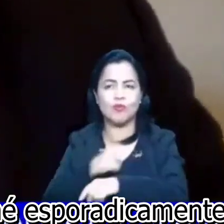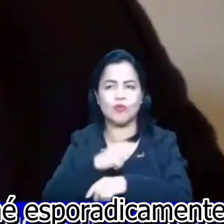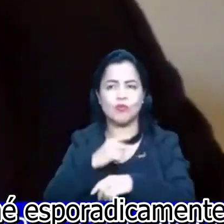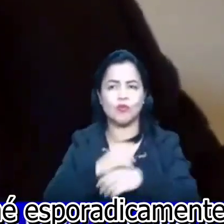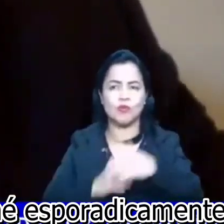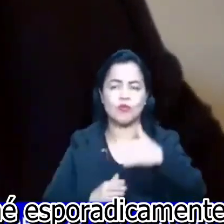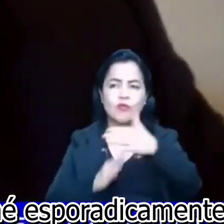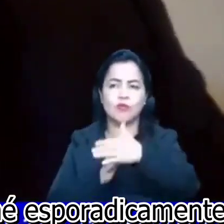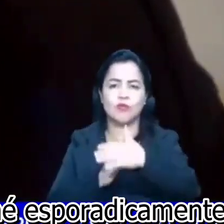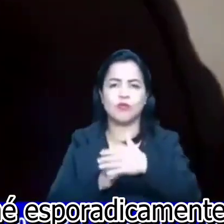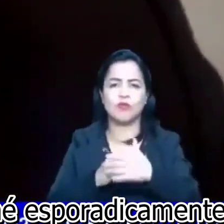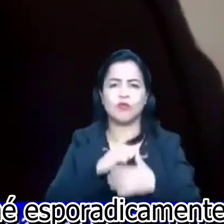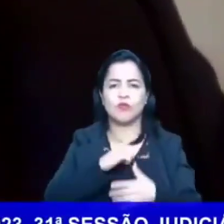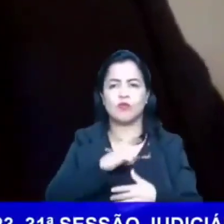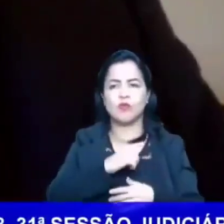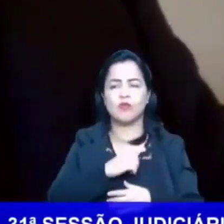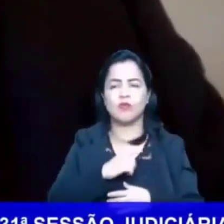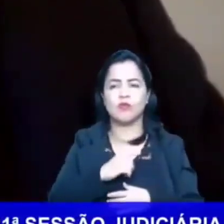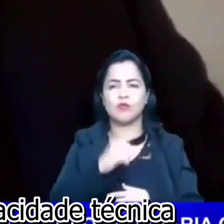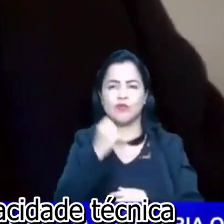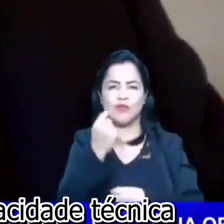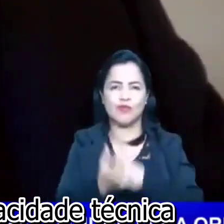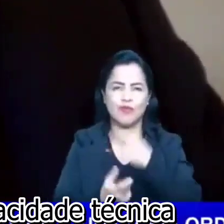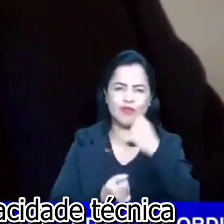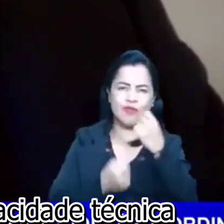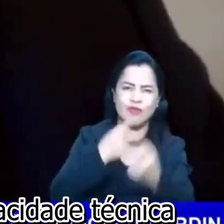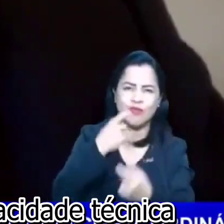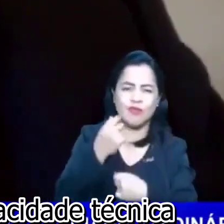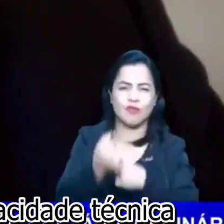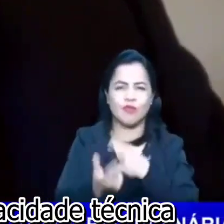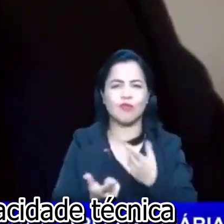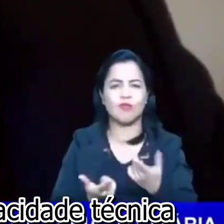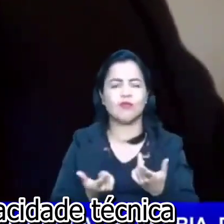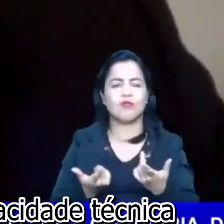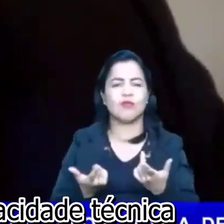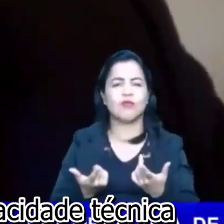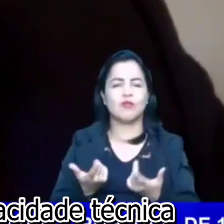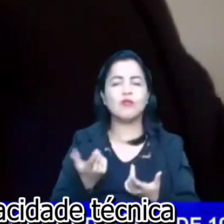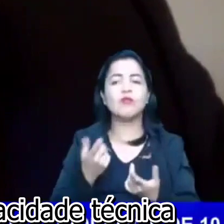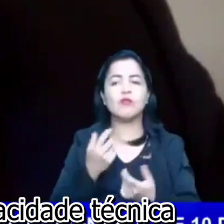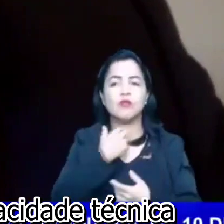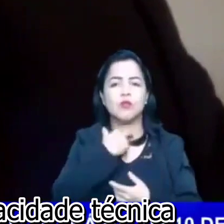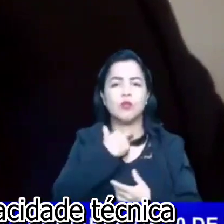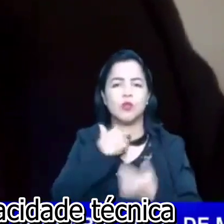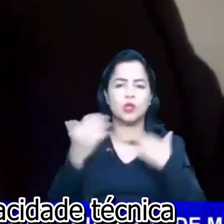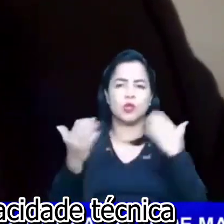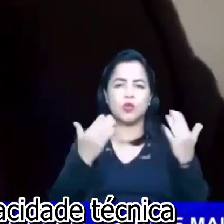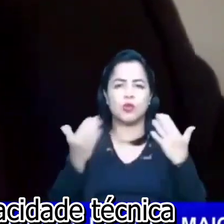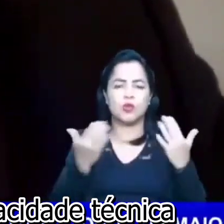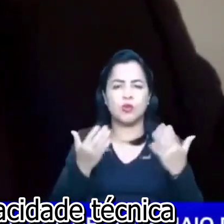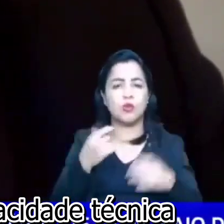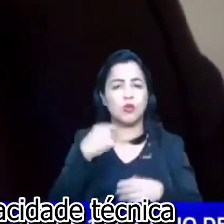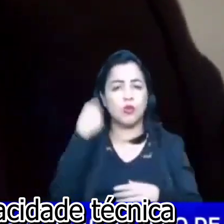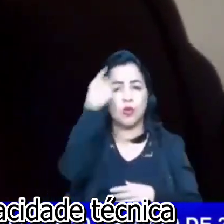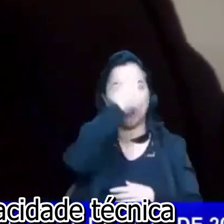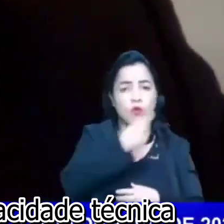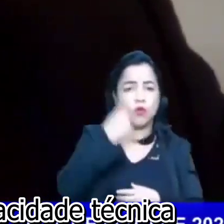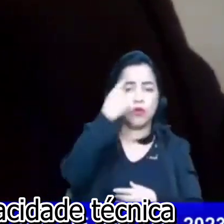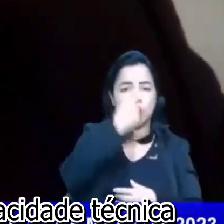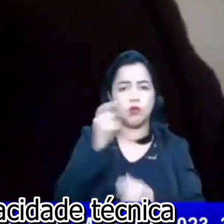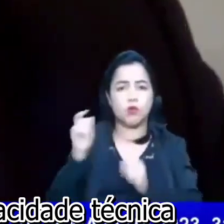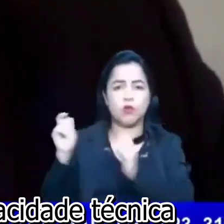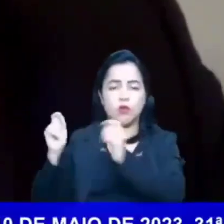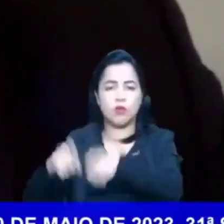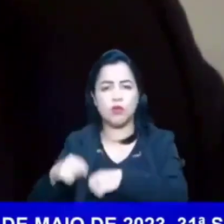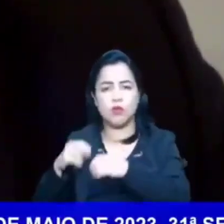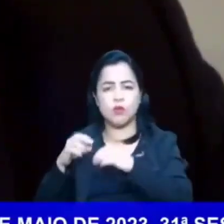militam, né, esporadicamente. Então, não tem como se comparar honorários e